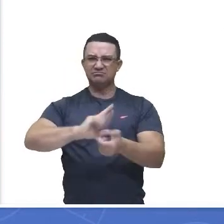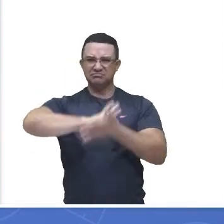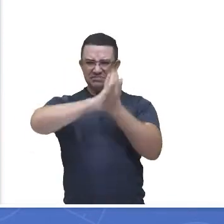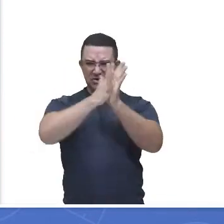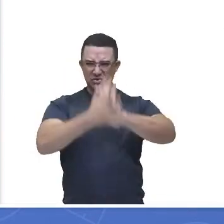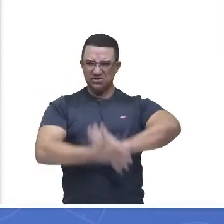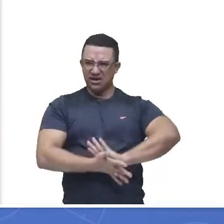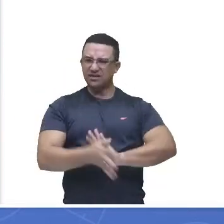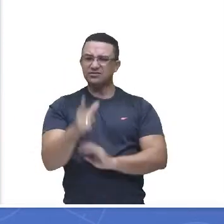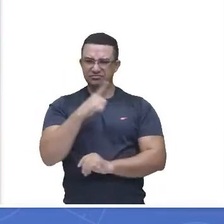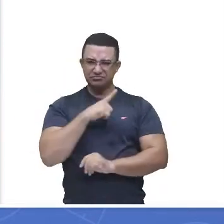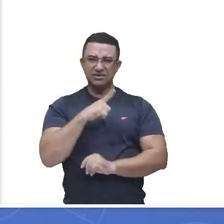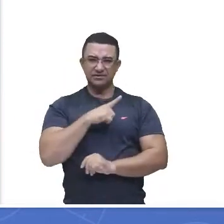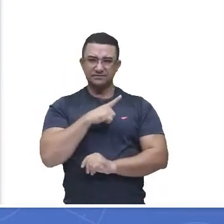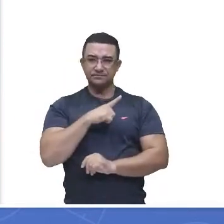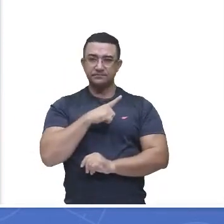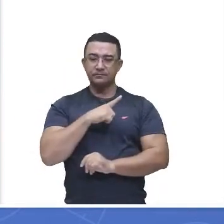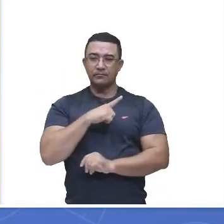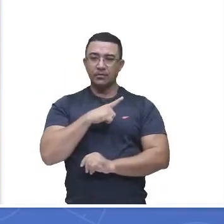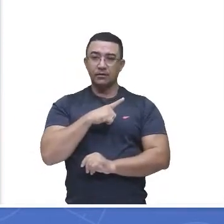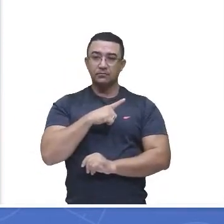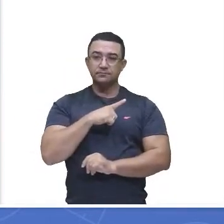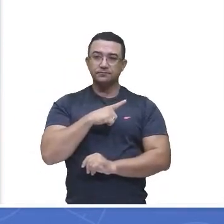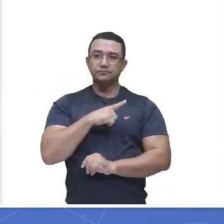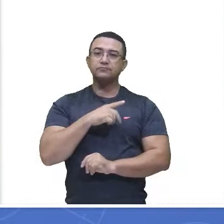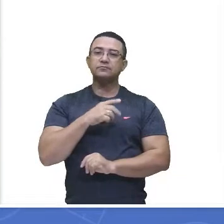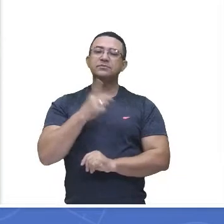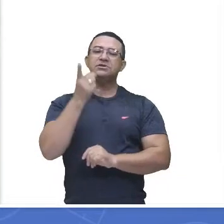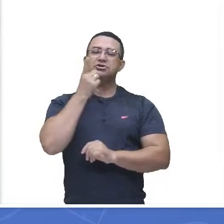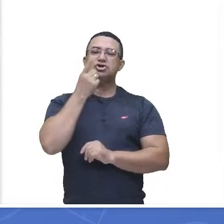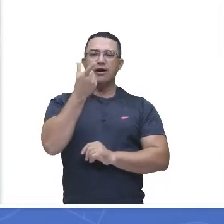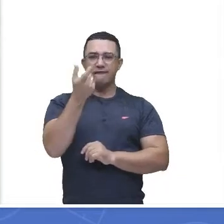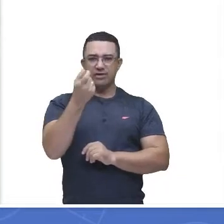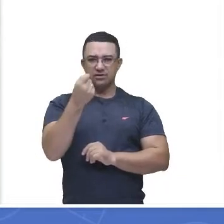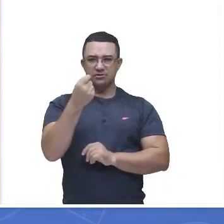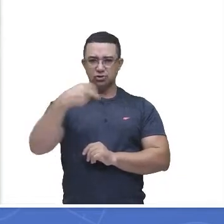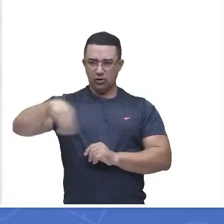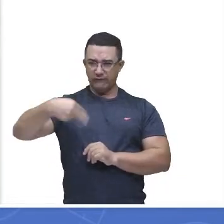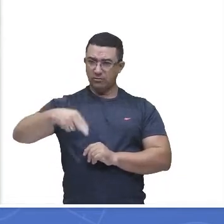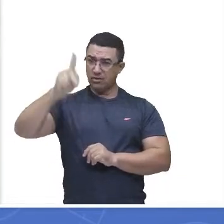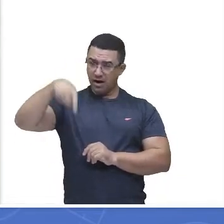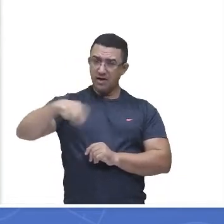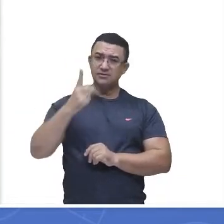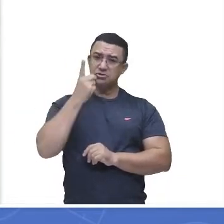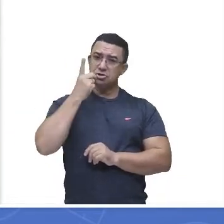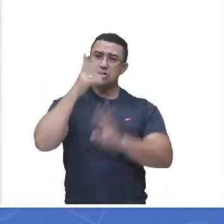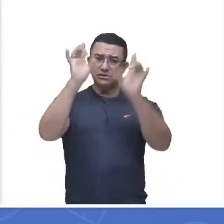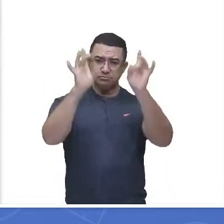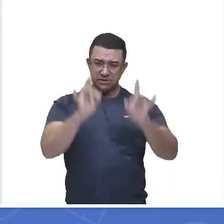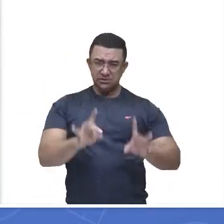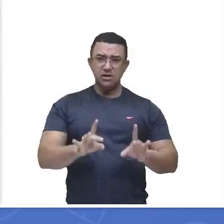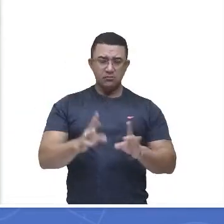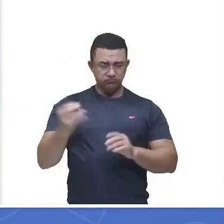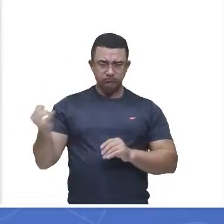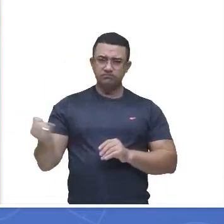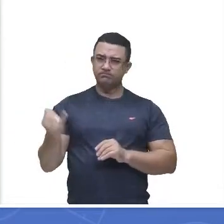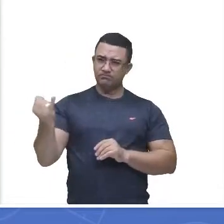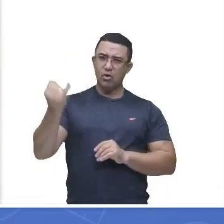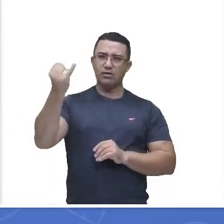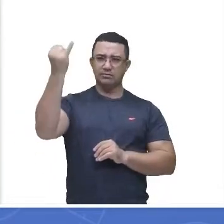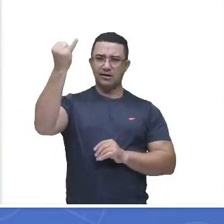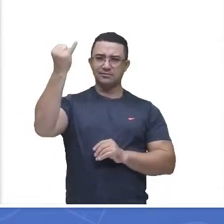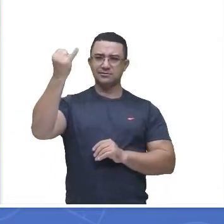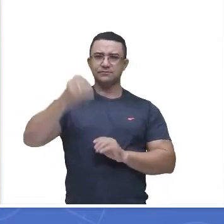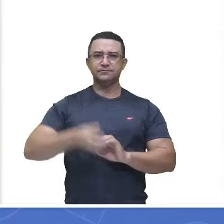gente fala que esse dia é importante, não é questão de vitimização nem nada. A questão